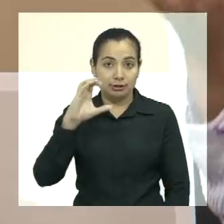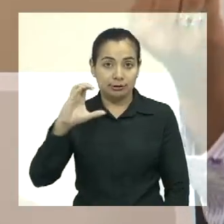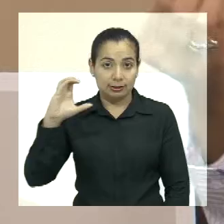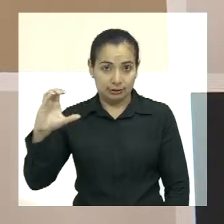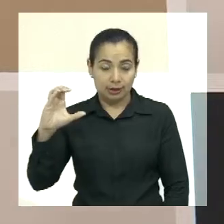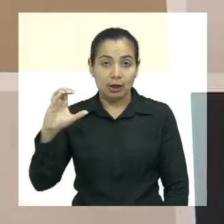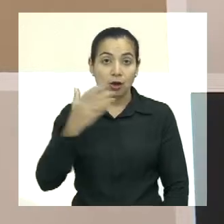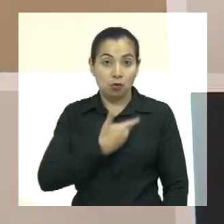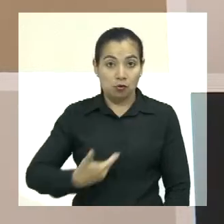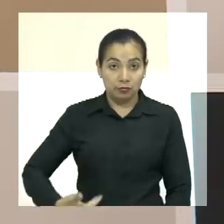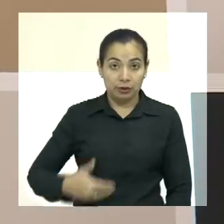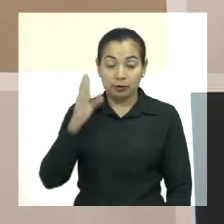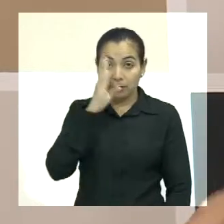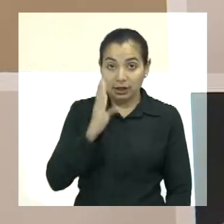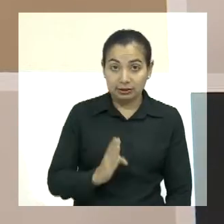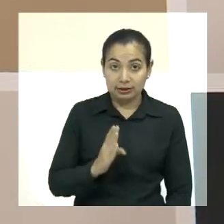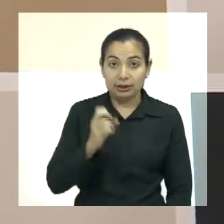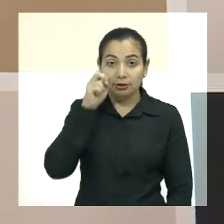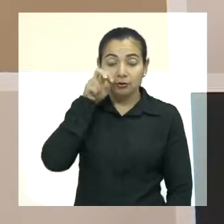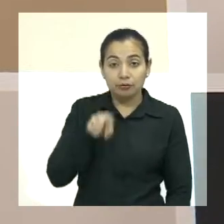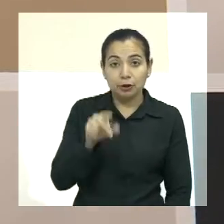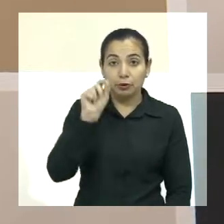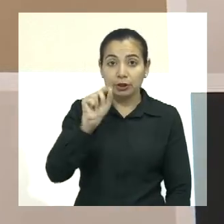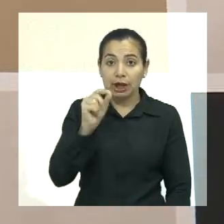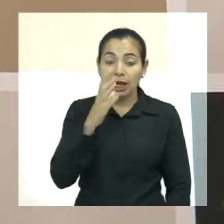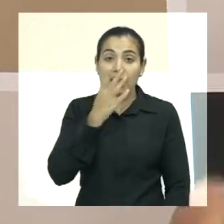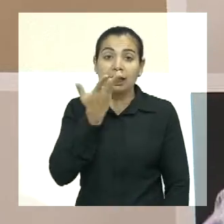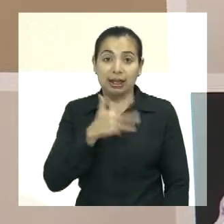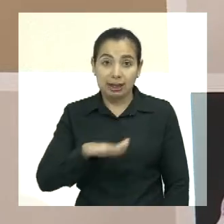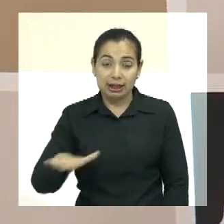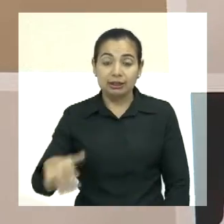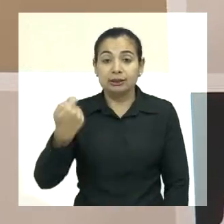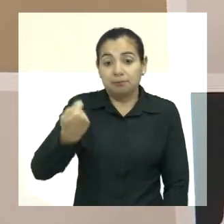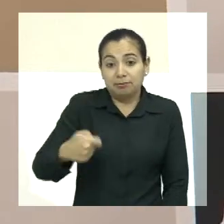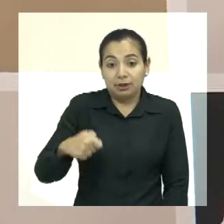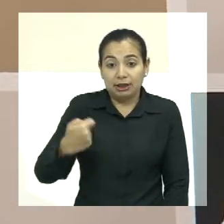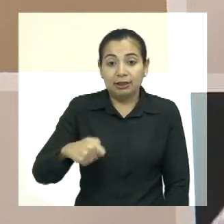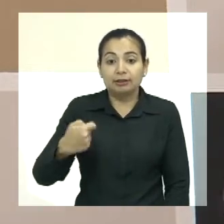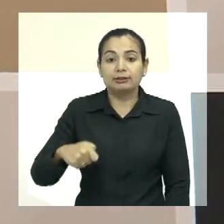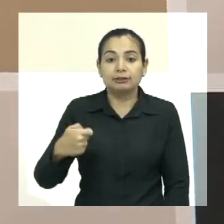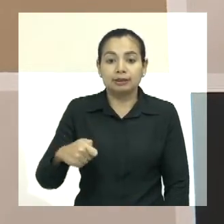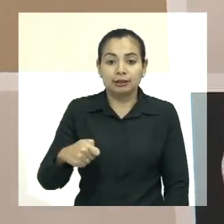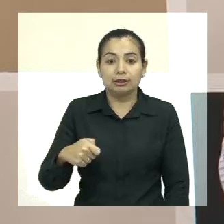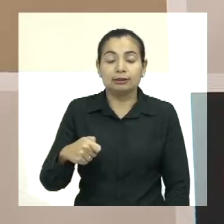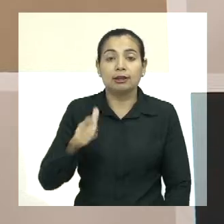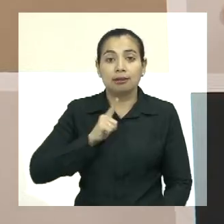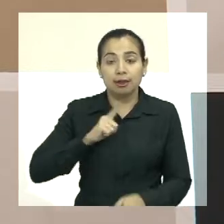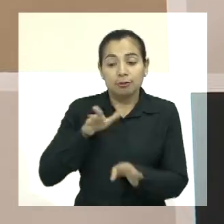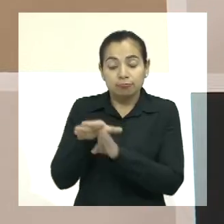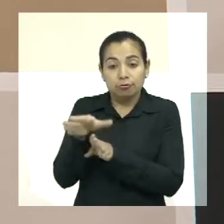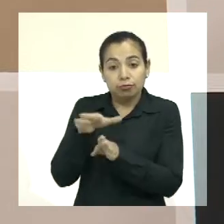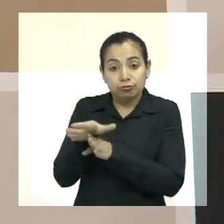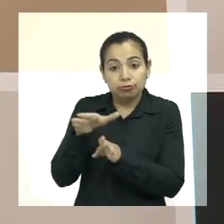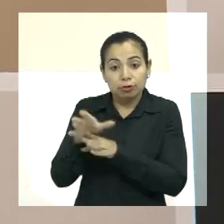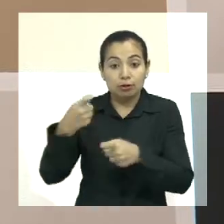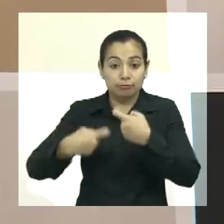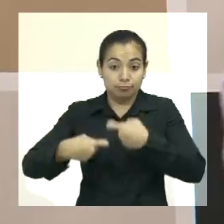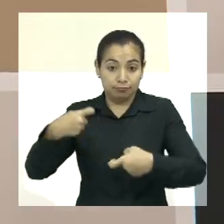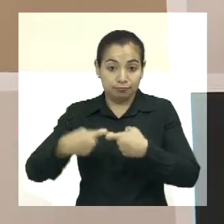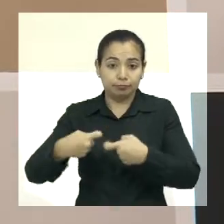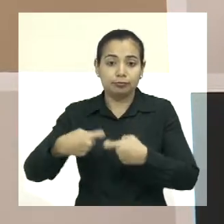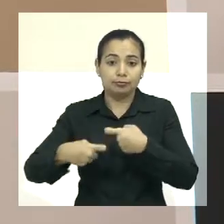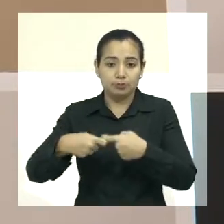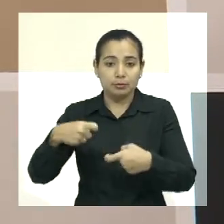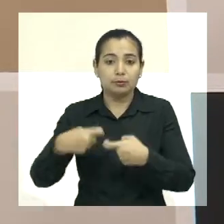brasileiro entendeu que a sua criança deverá receber a orientação sexual pautada, inclusive,